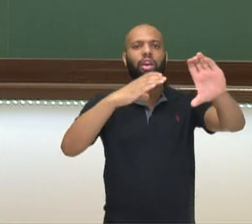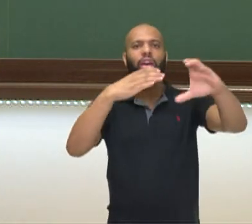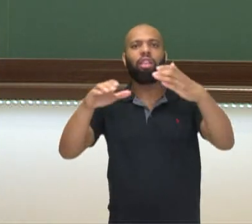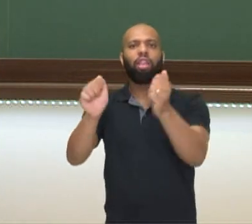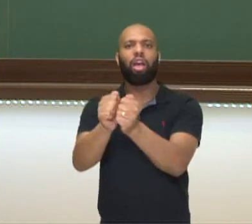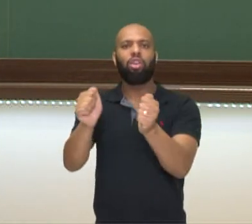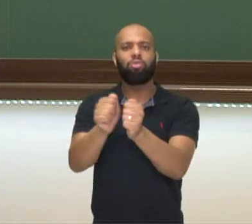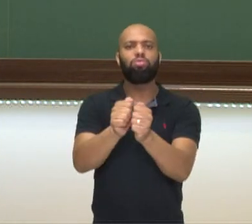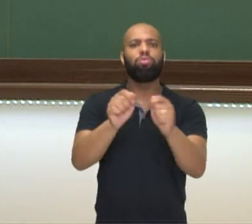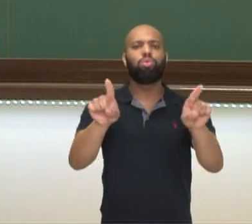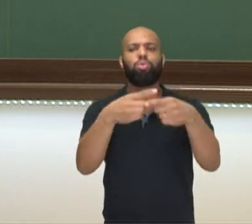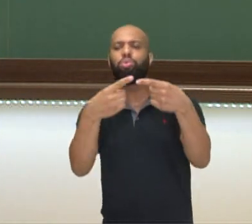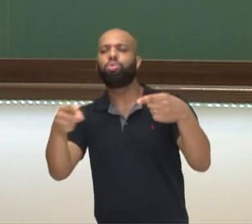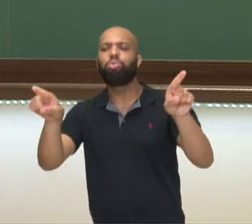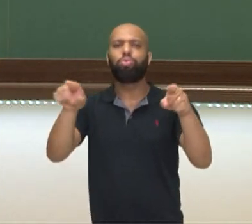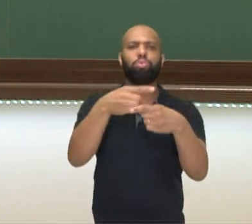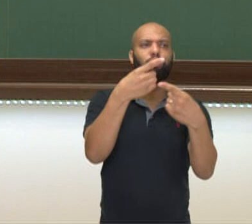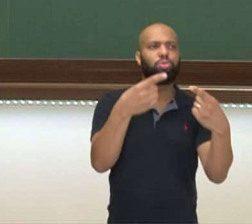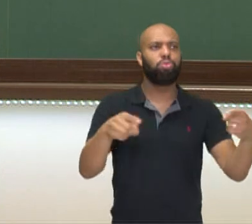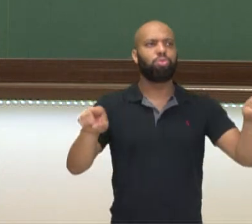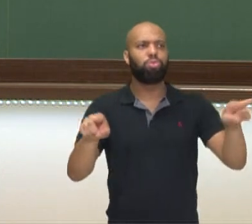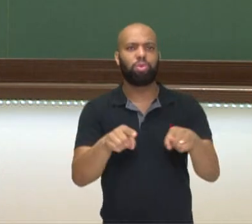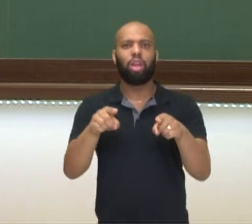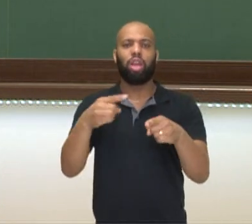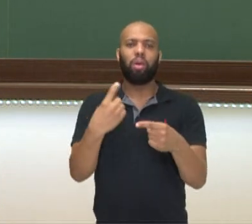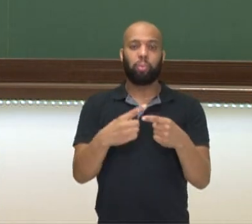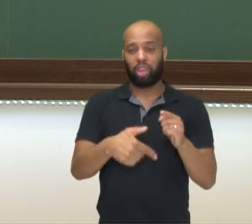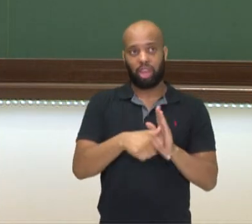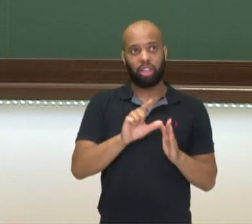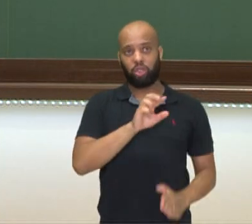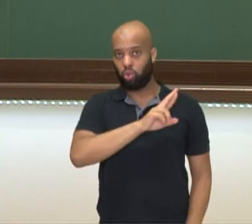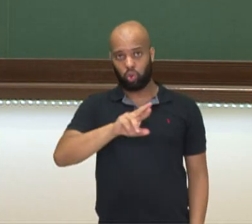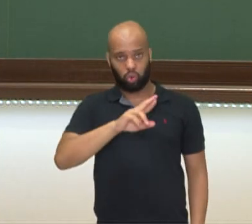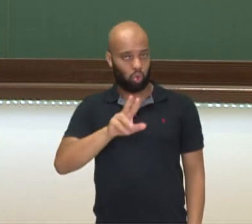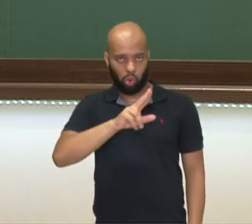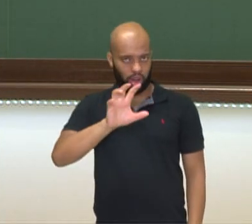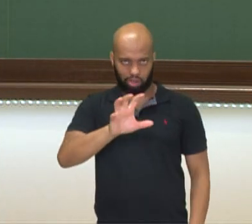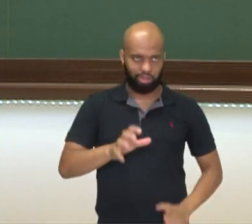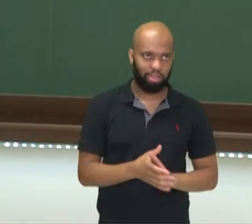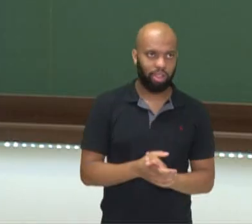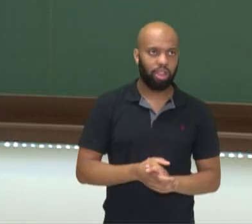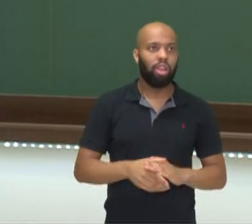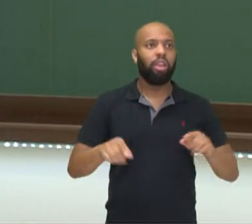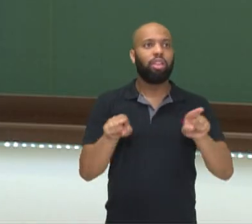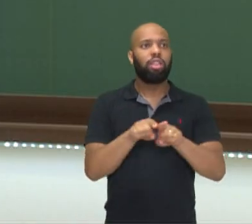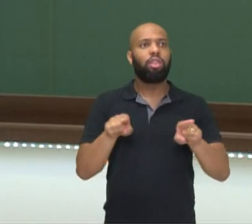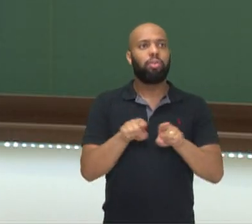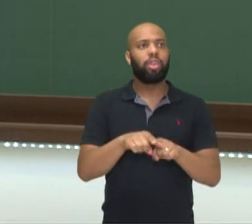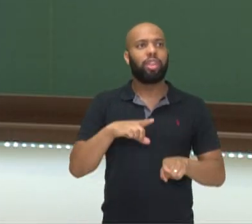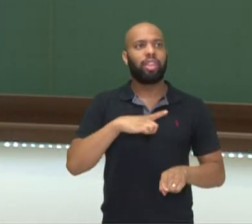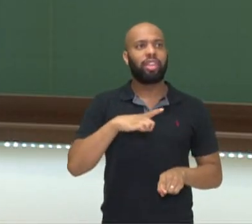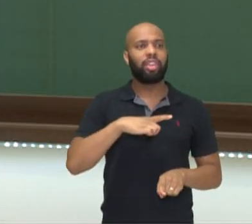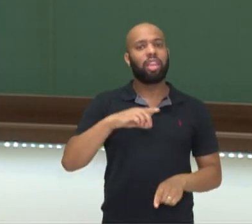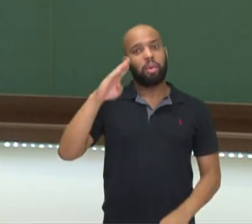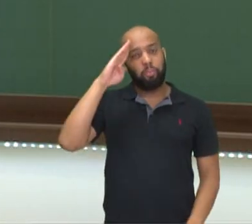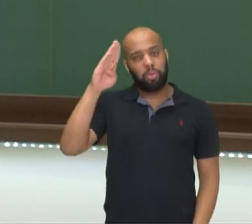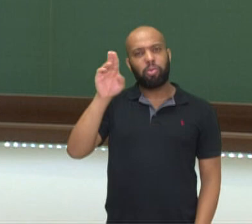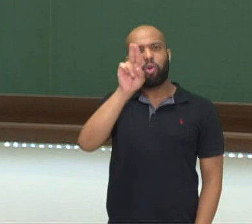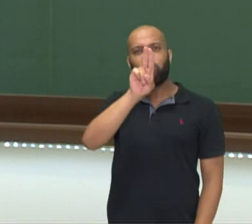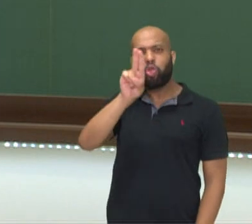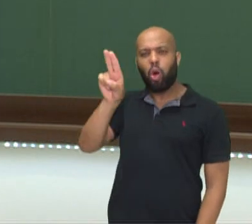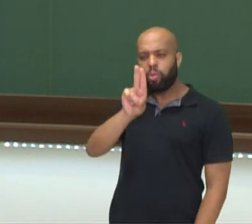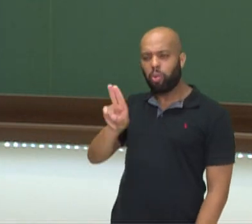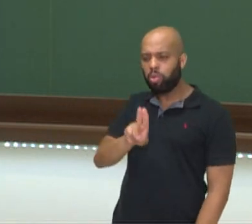com as músicas orquestradas, o que era algo incomum para a época. Tá? E a gente tem como os principais nomes